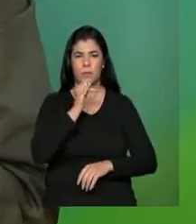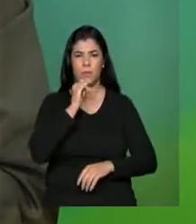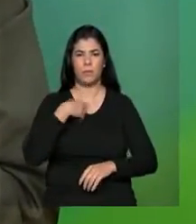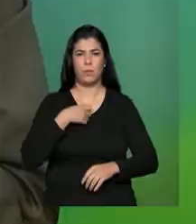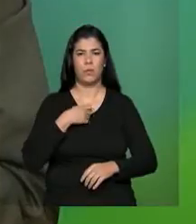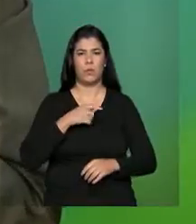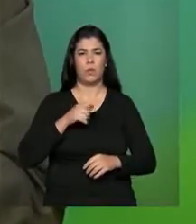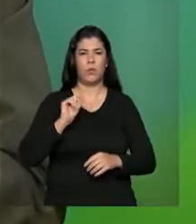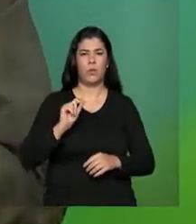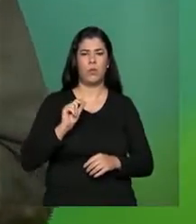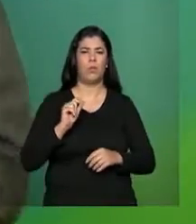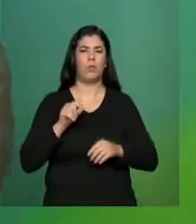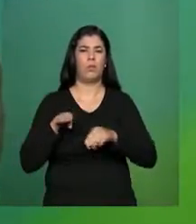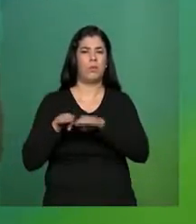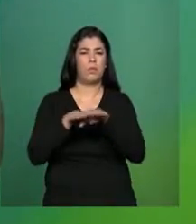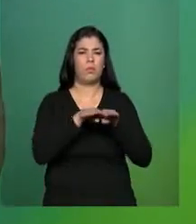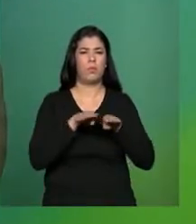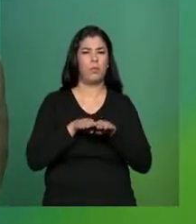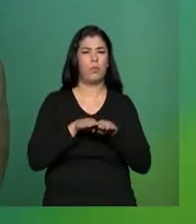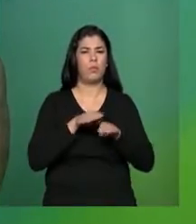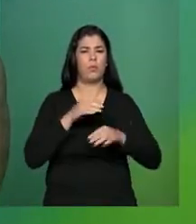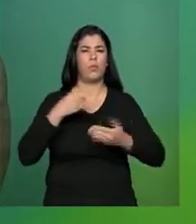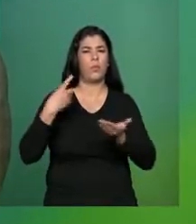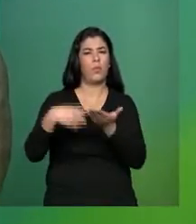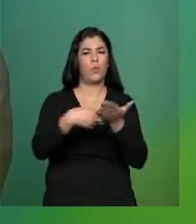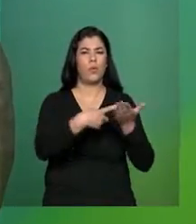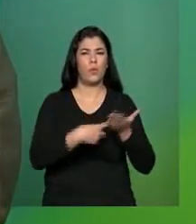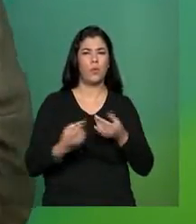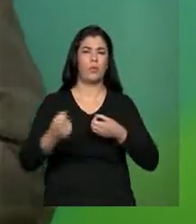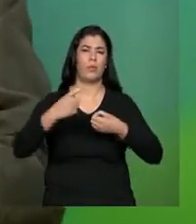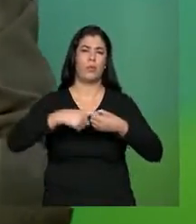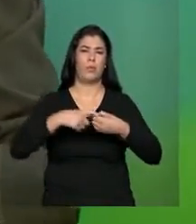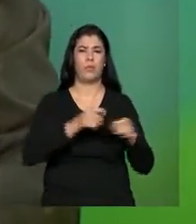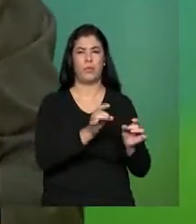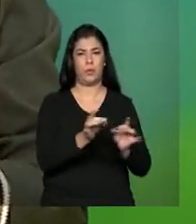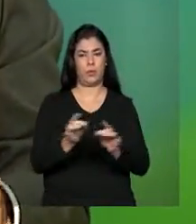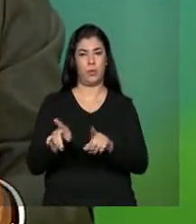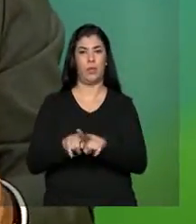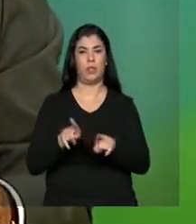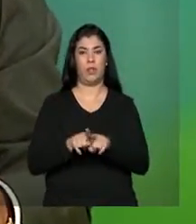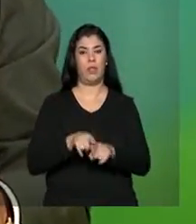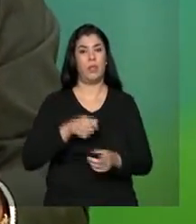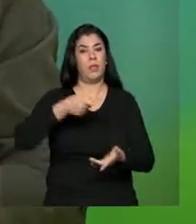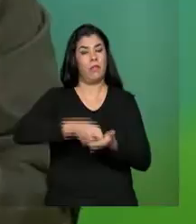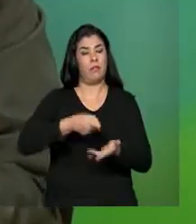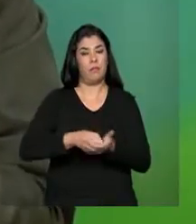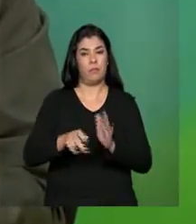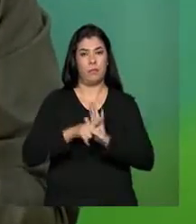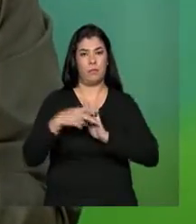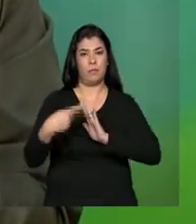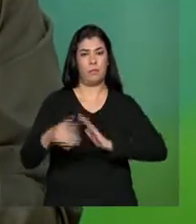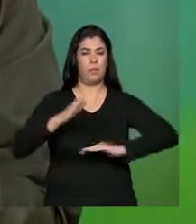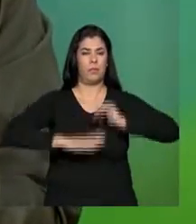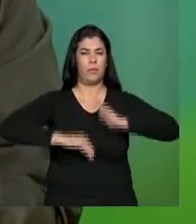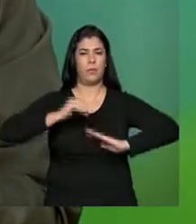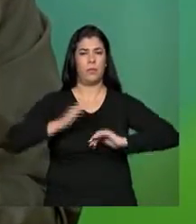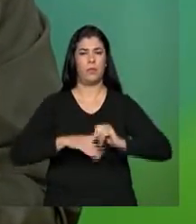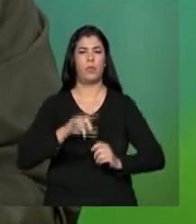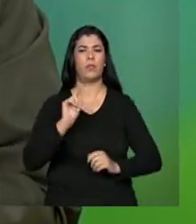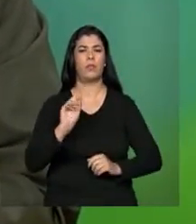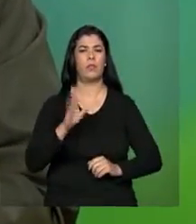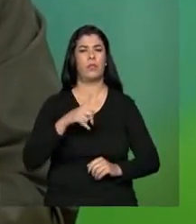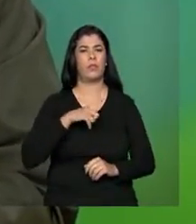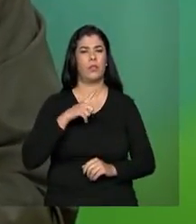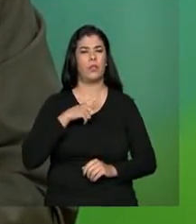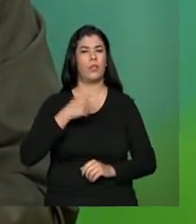mais convencionais, ligadas a acordos comerciais, e exige também algumas ações, como já tivemos